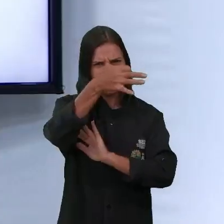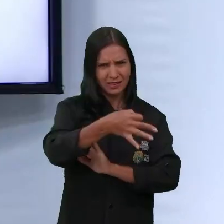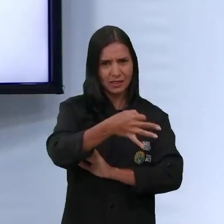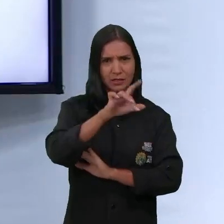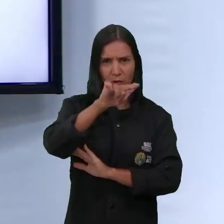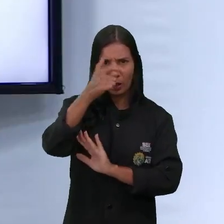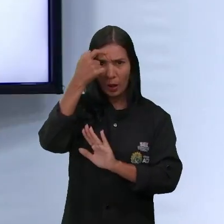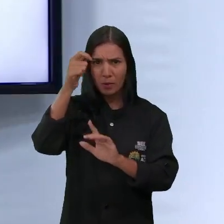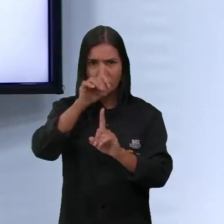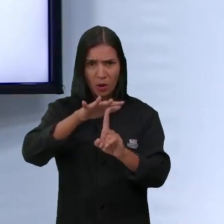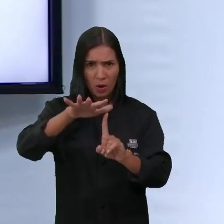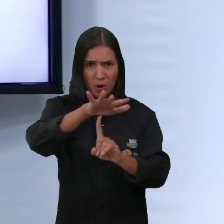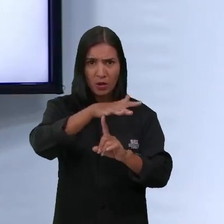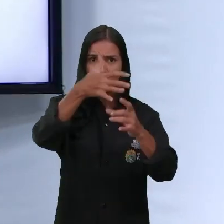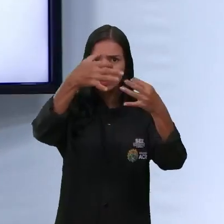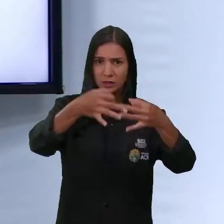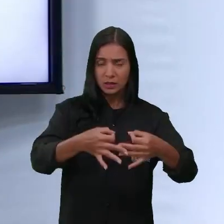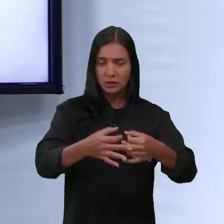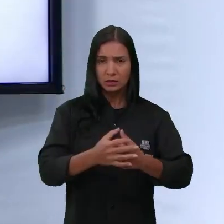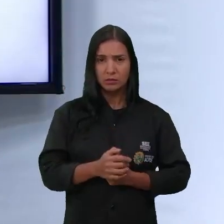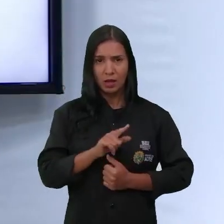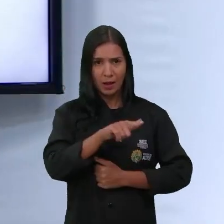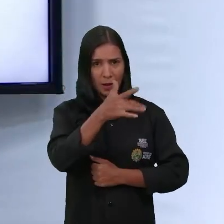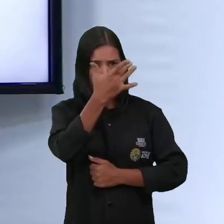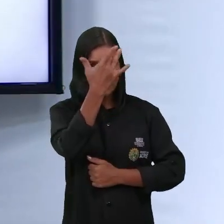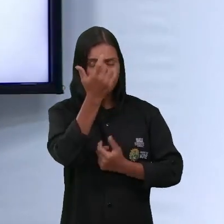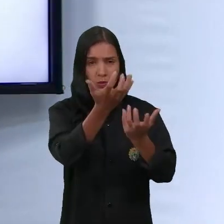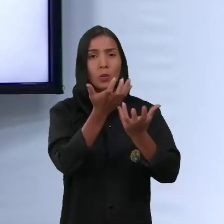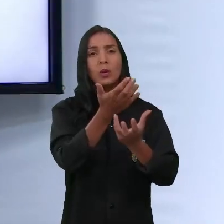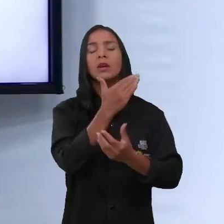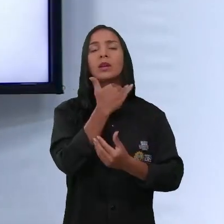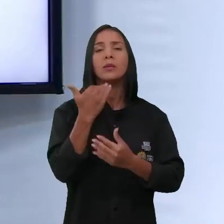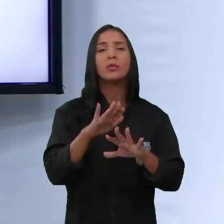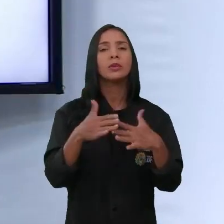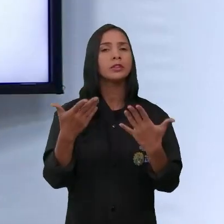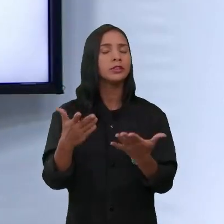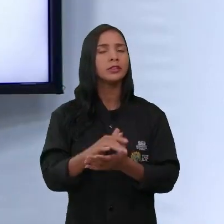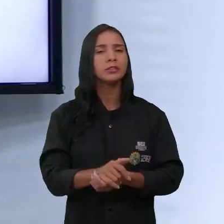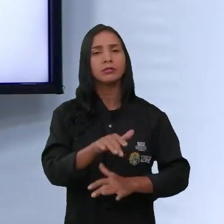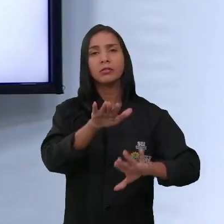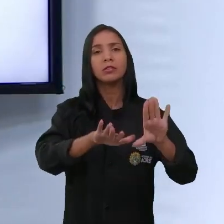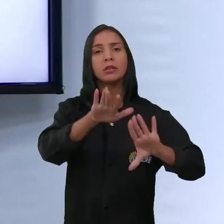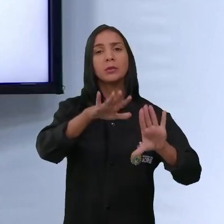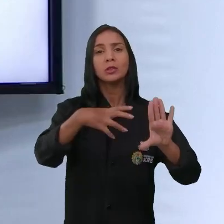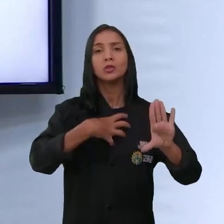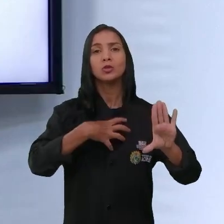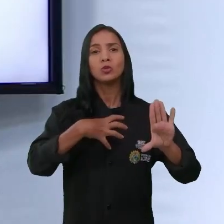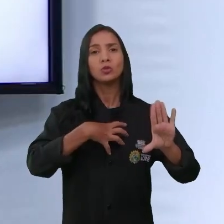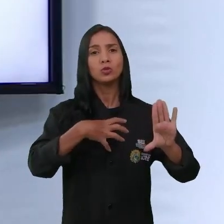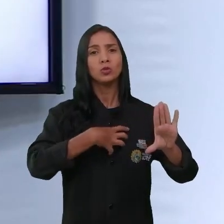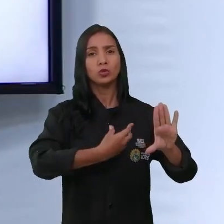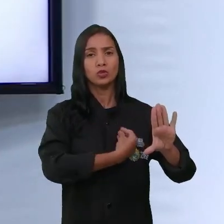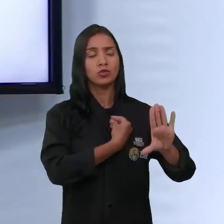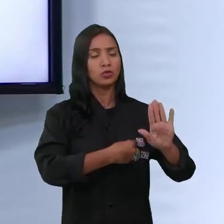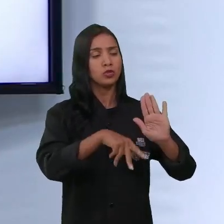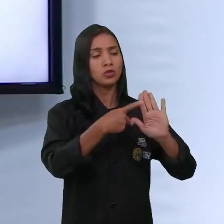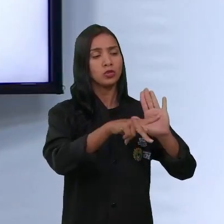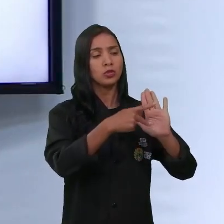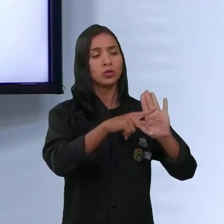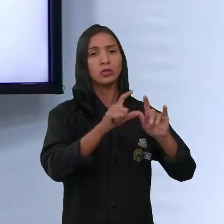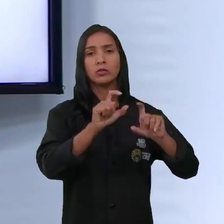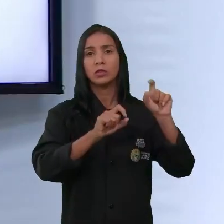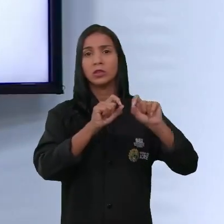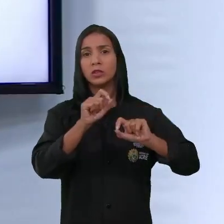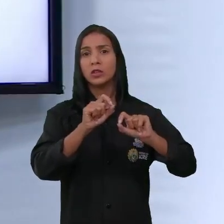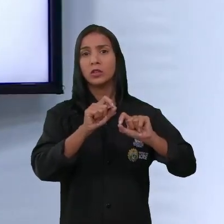aceito uma pessoa querer morrer, né, diante da situação, diante da fatalidade que ocorreu em sua